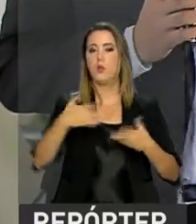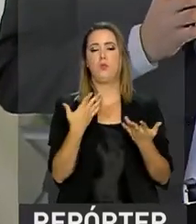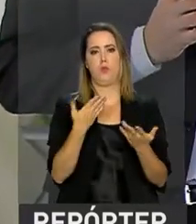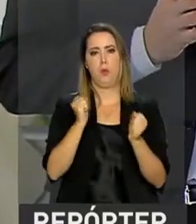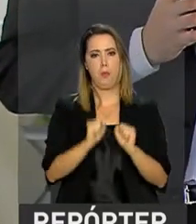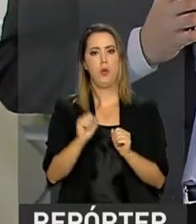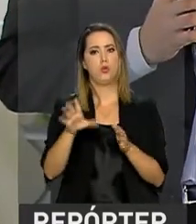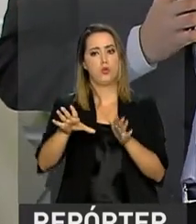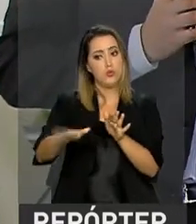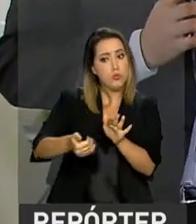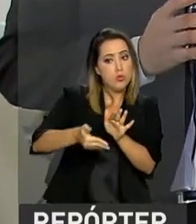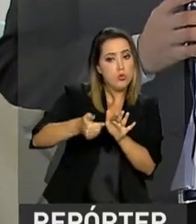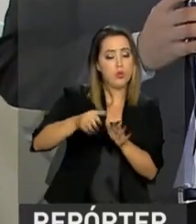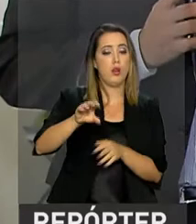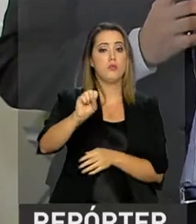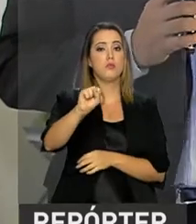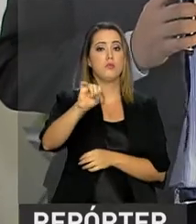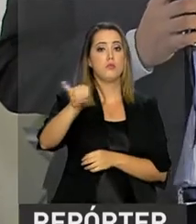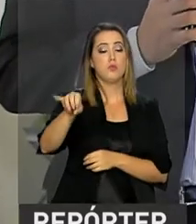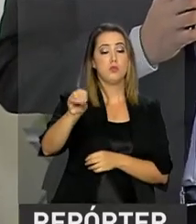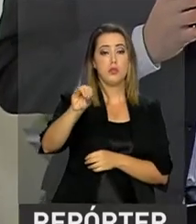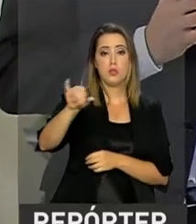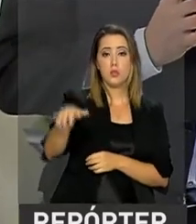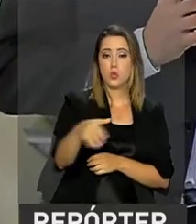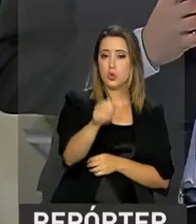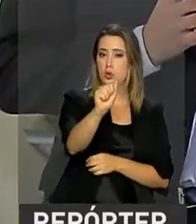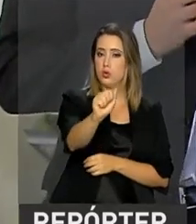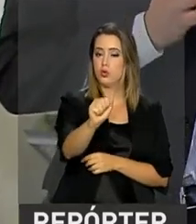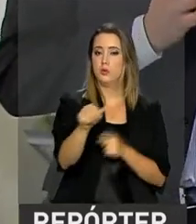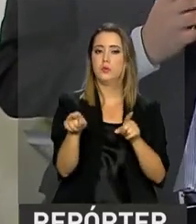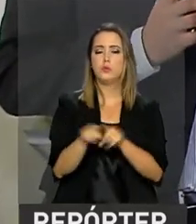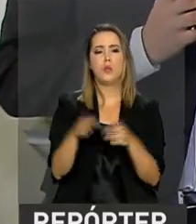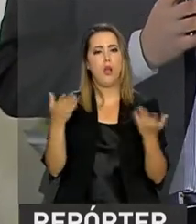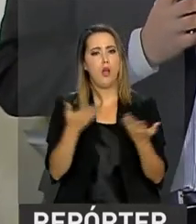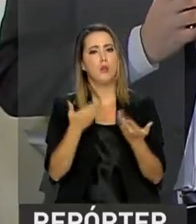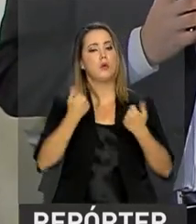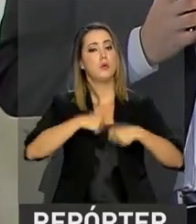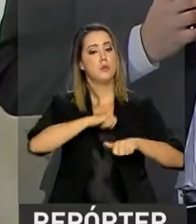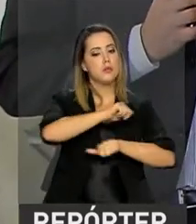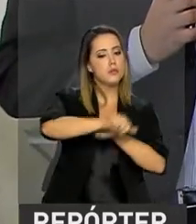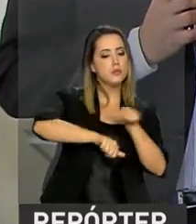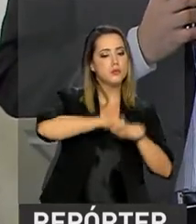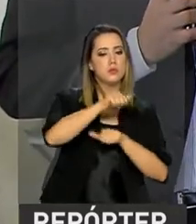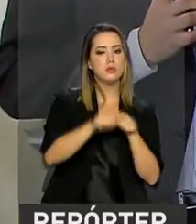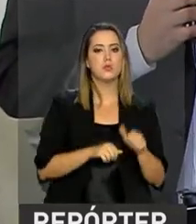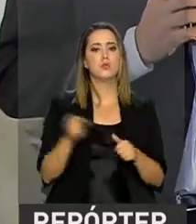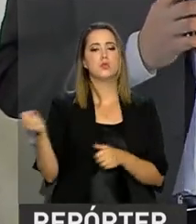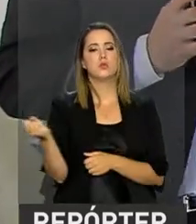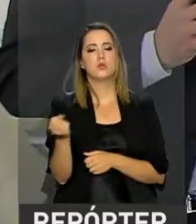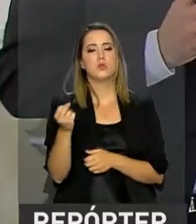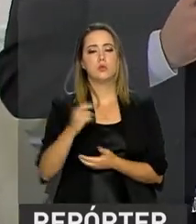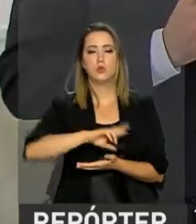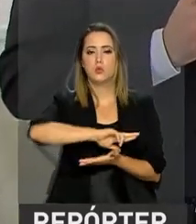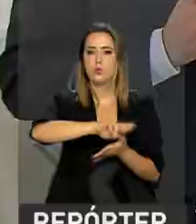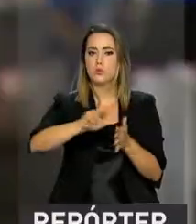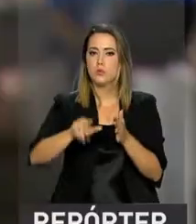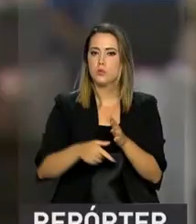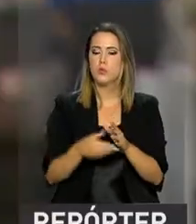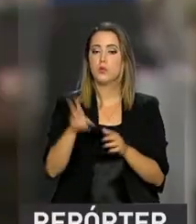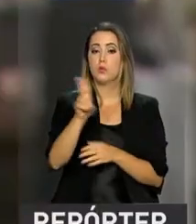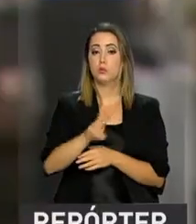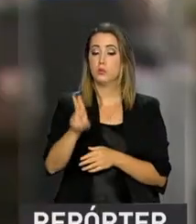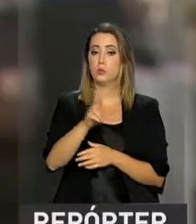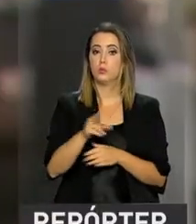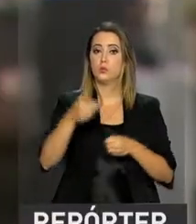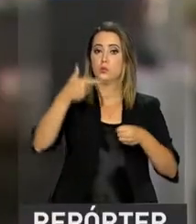a soja, por exemplo. Agora, o desafio da Embrapa é diversificar as matérias-primas utilizadas. Hoje